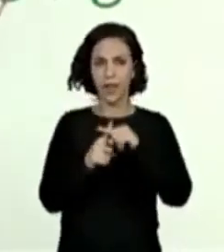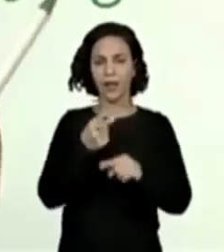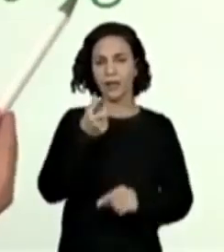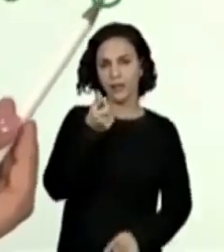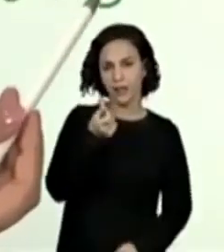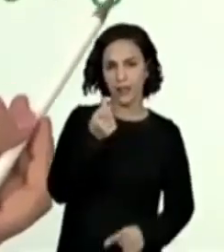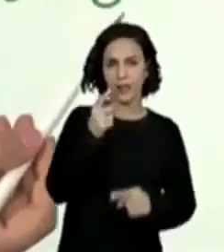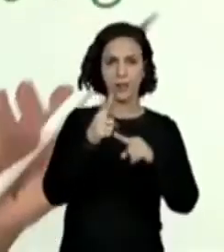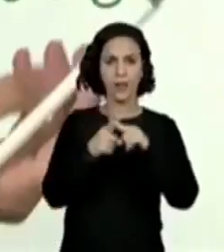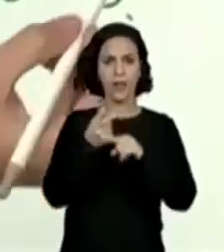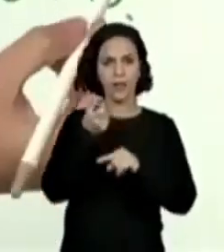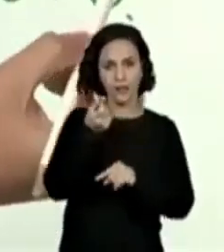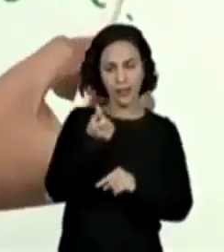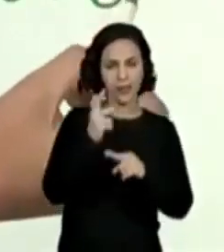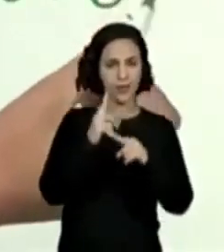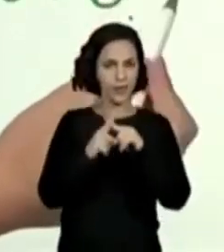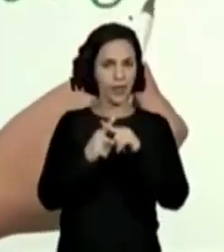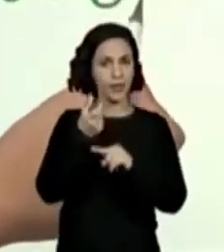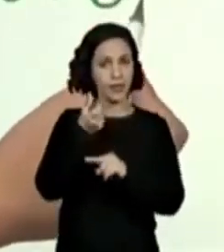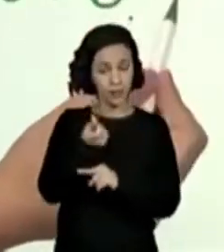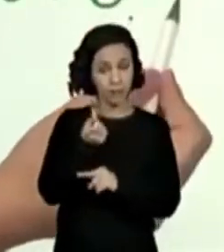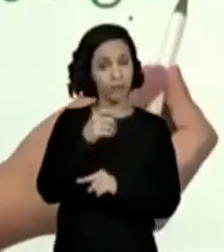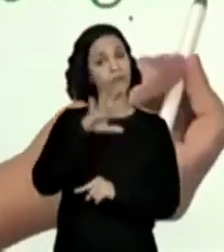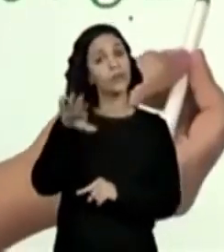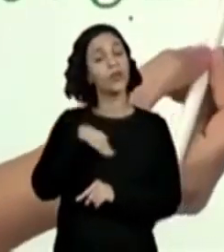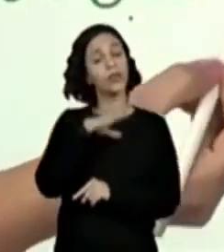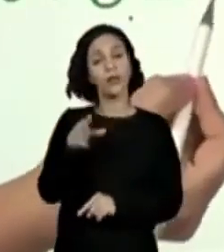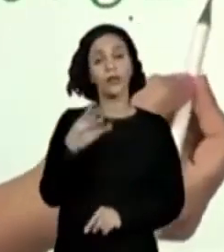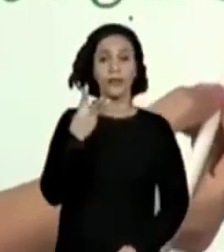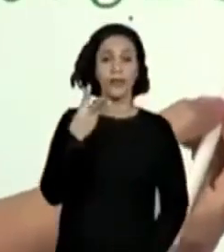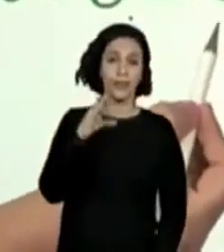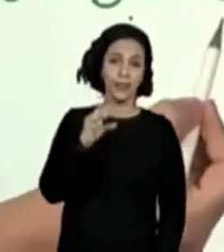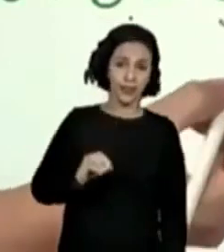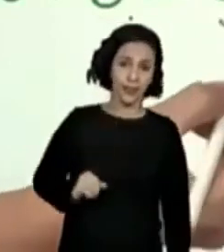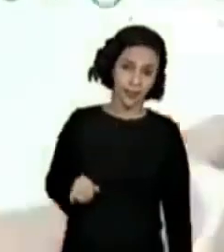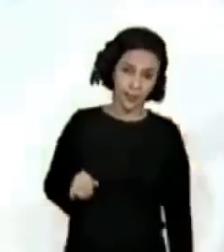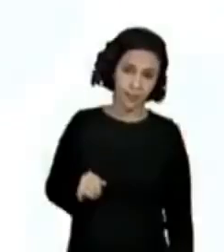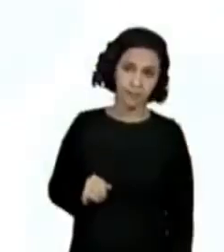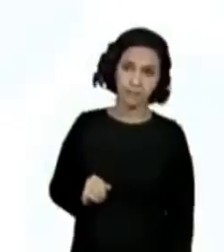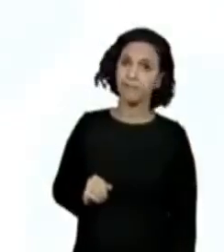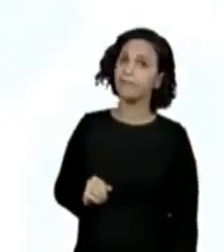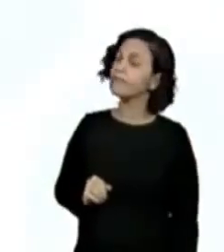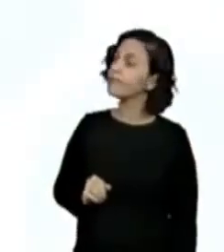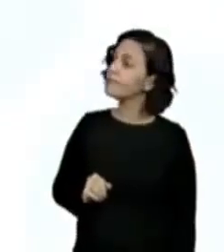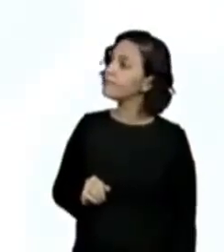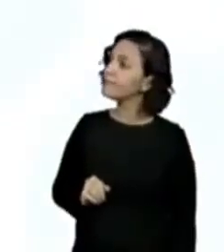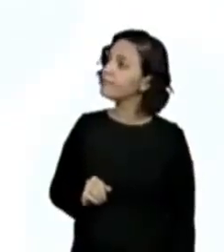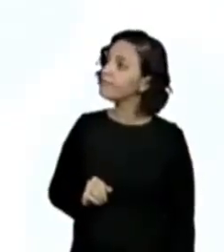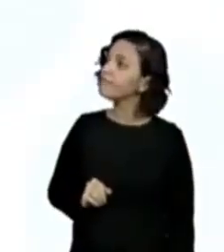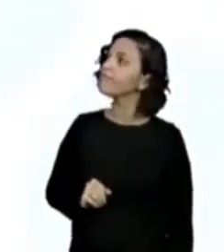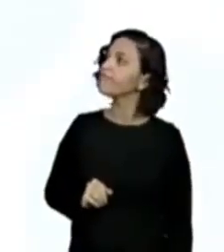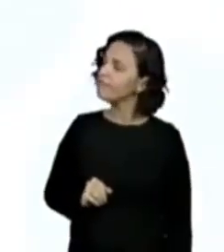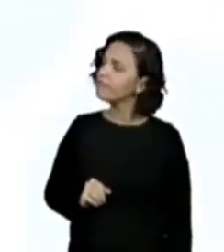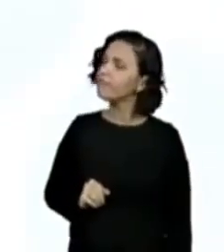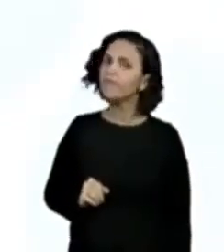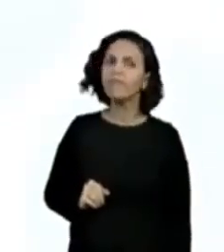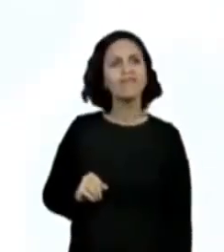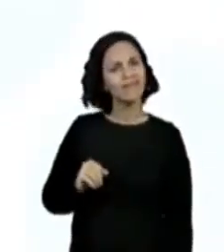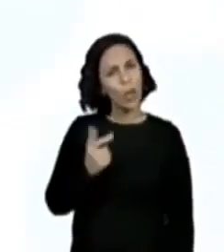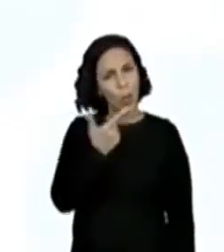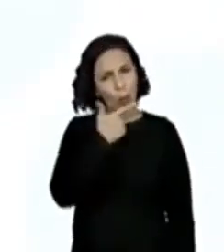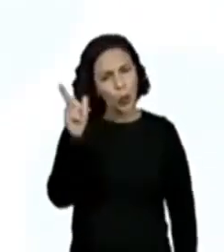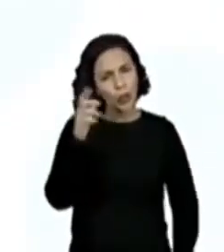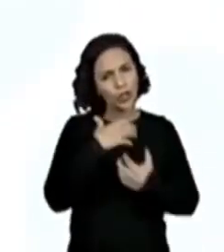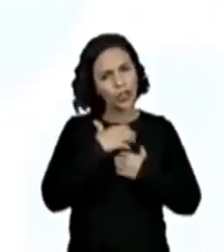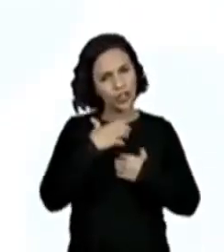mais 6 mais 6 vai dar 30. Existe outra forma que a gente